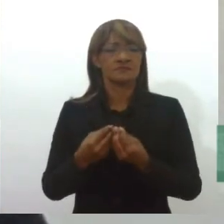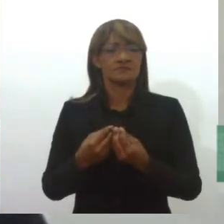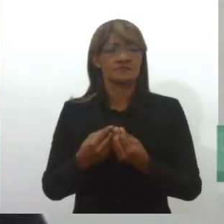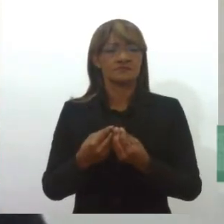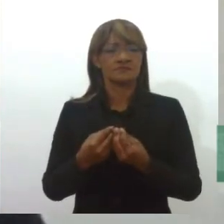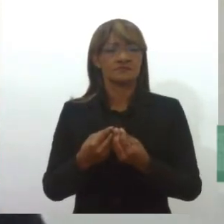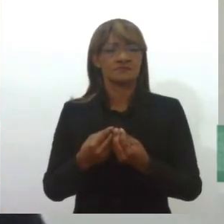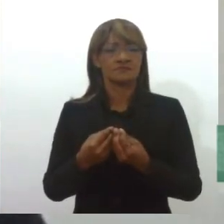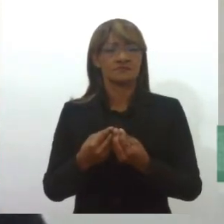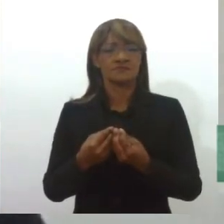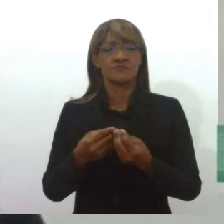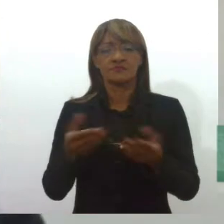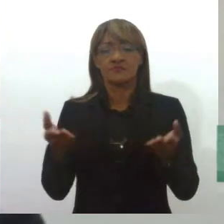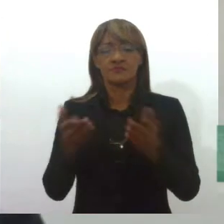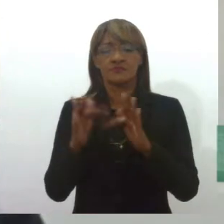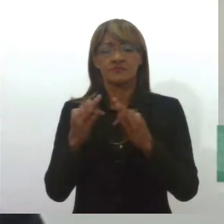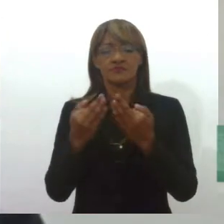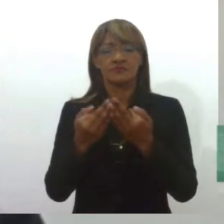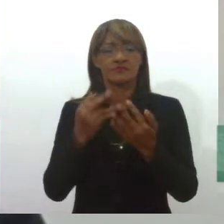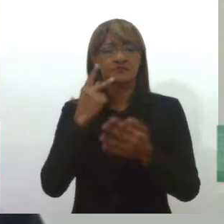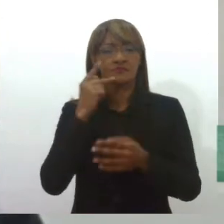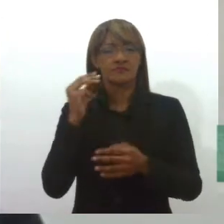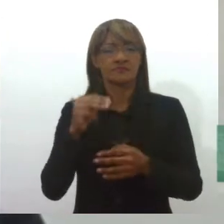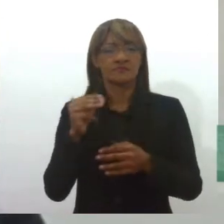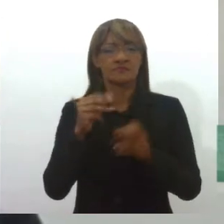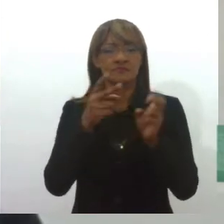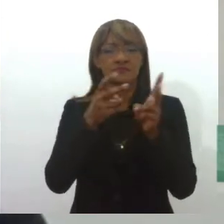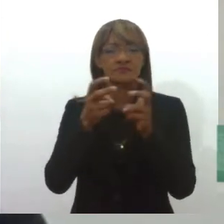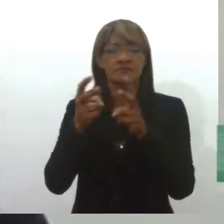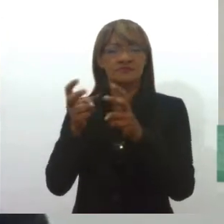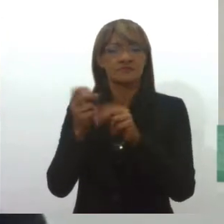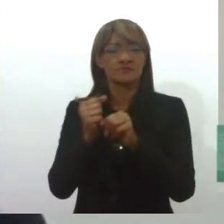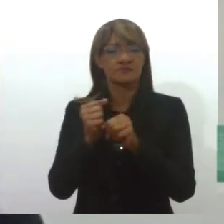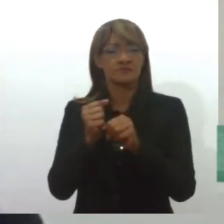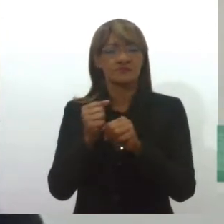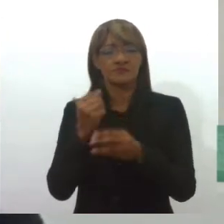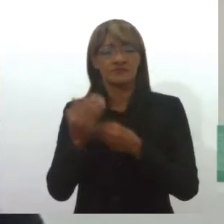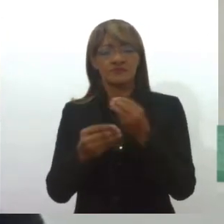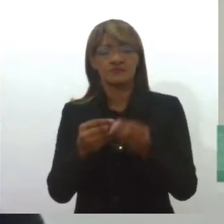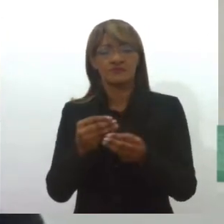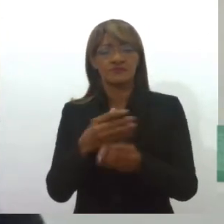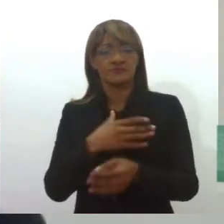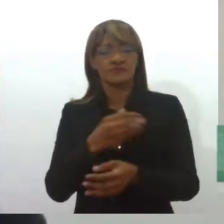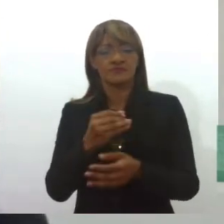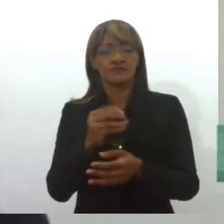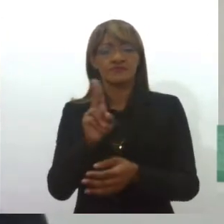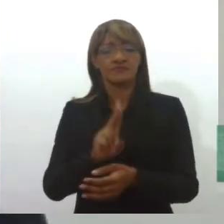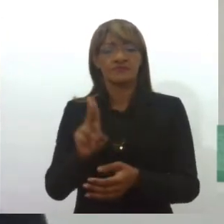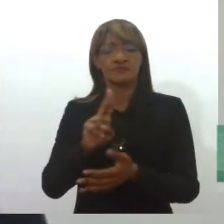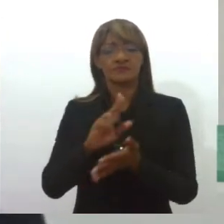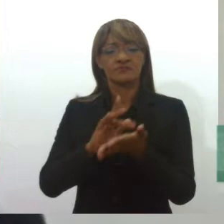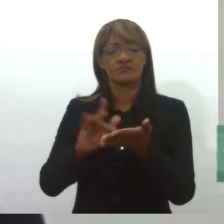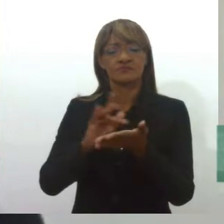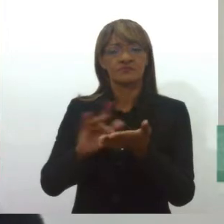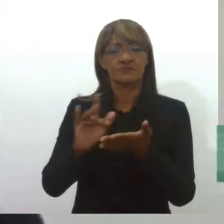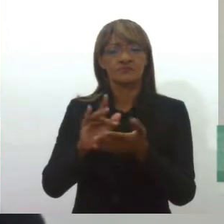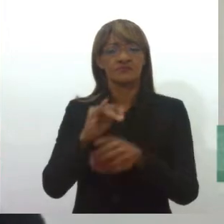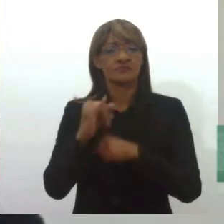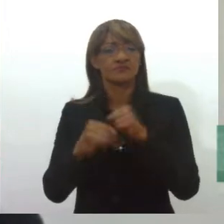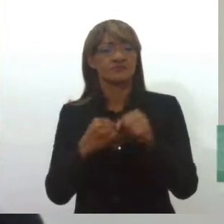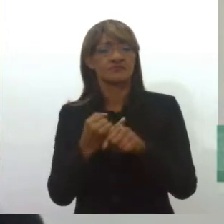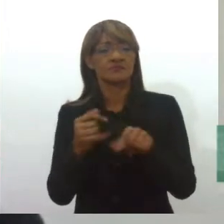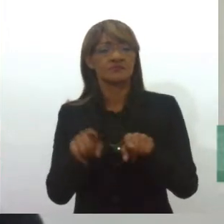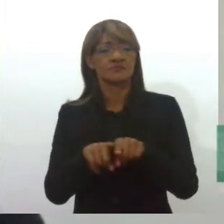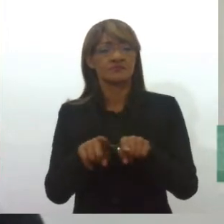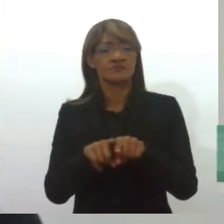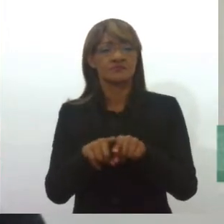mais alertas com celulares e tablets dos seus filhos, e tem identificado também uma atuação firme